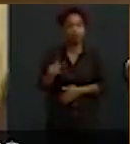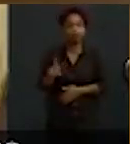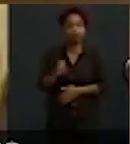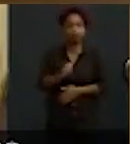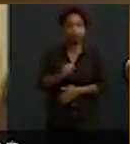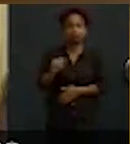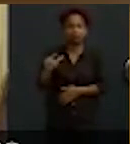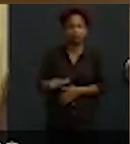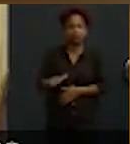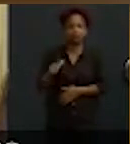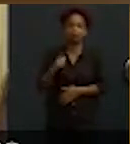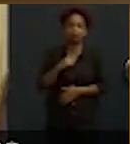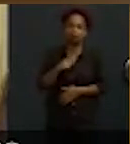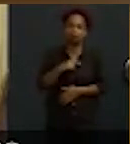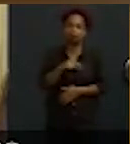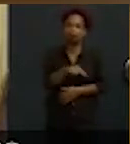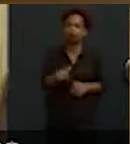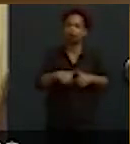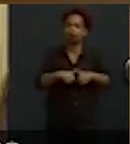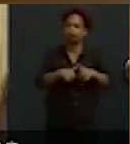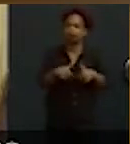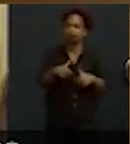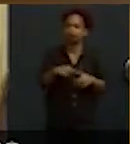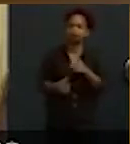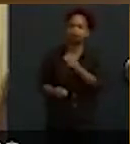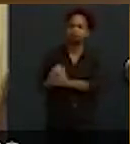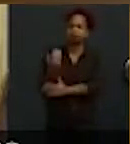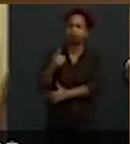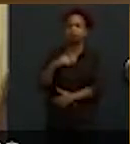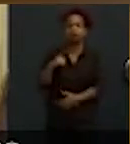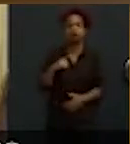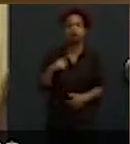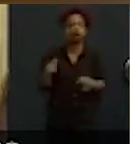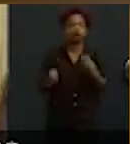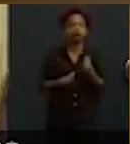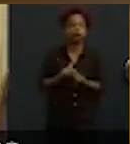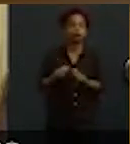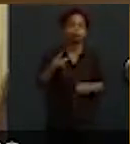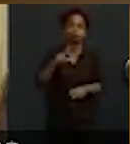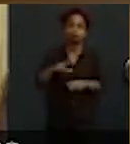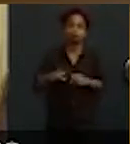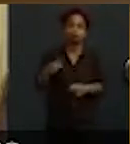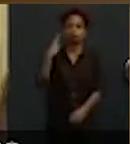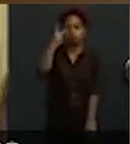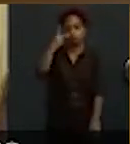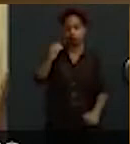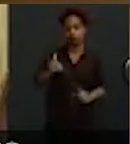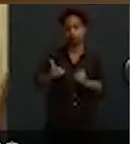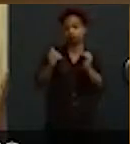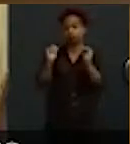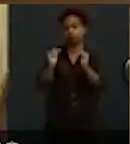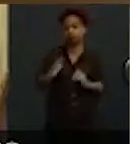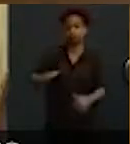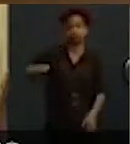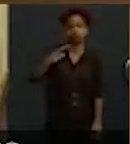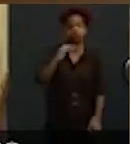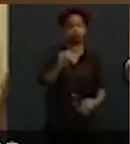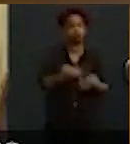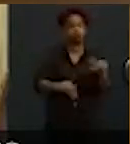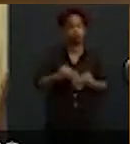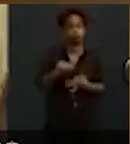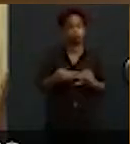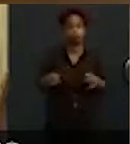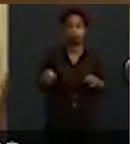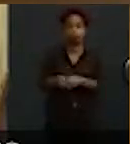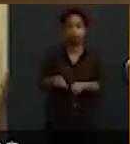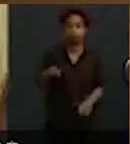GALCRIM, Grupo de Atribuição Originária em Matéria Criminal da Procuradoria-Geral de Justiça. O Ministério